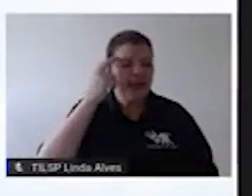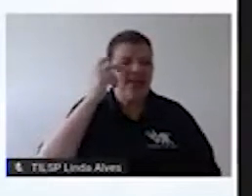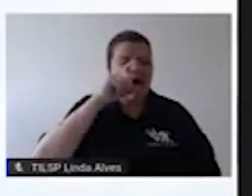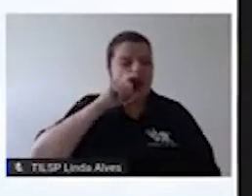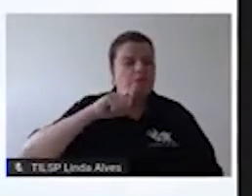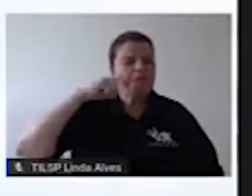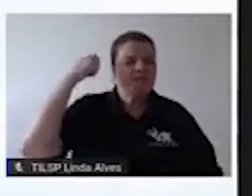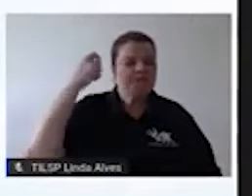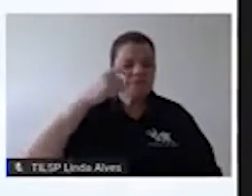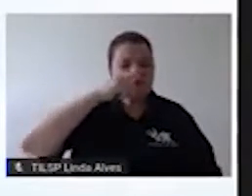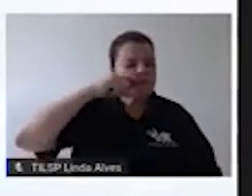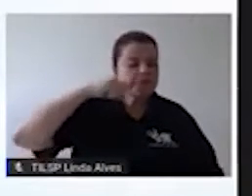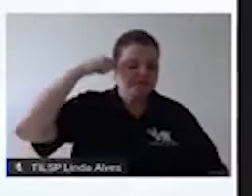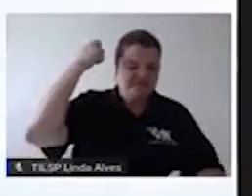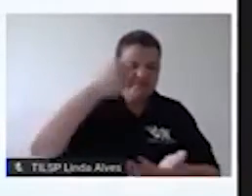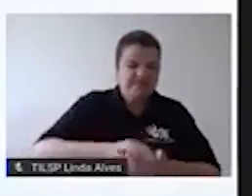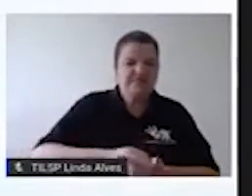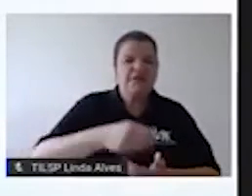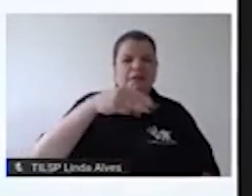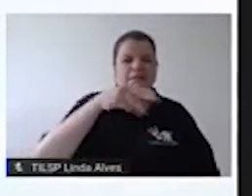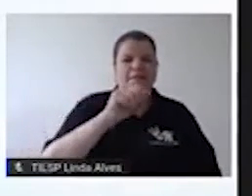segundo,